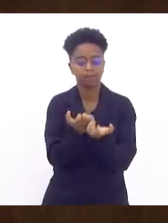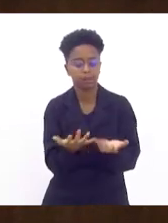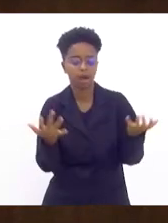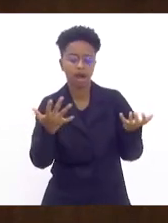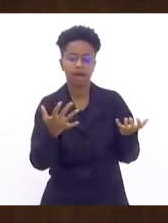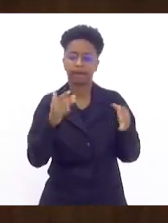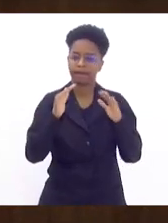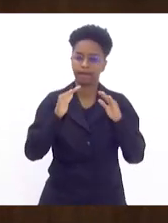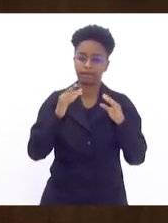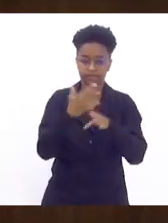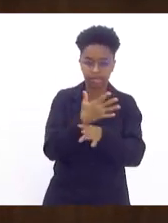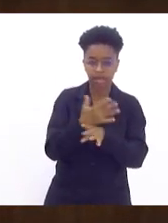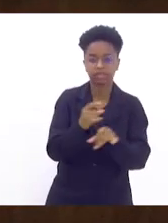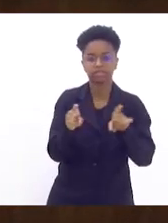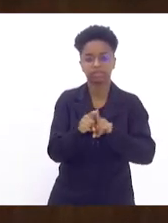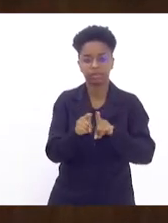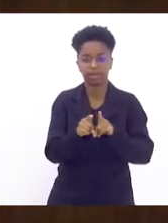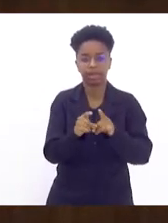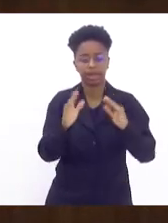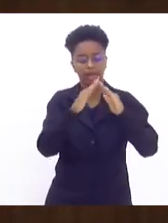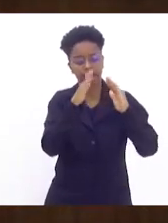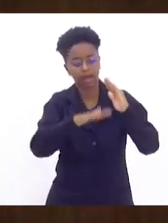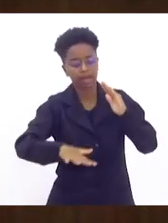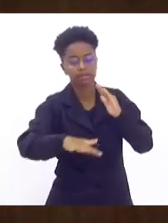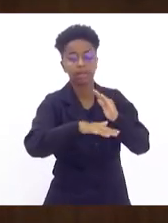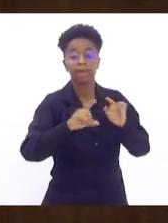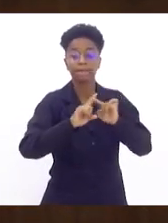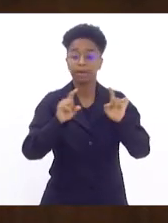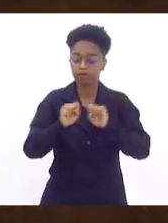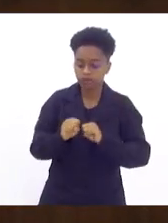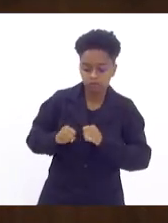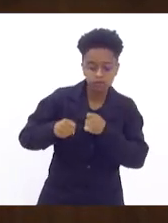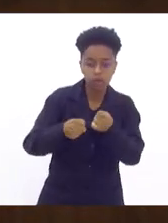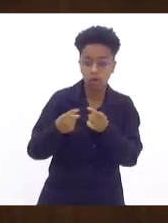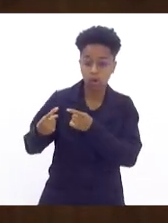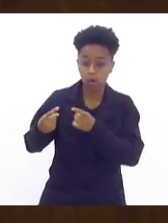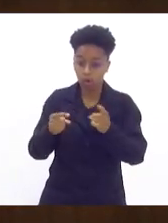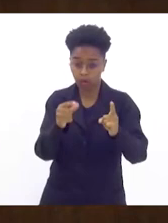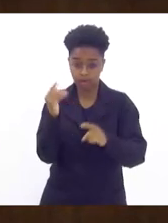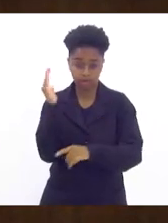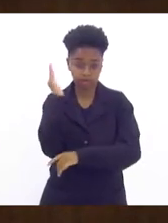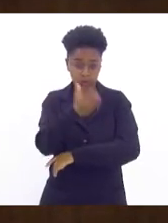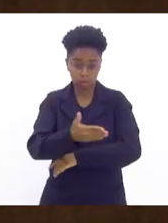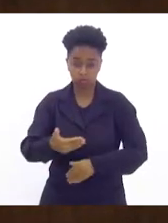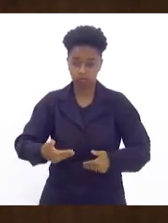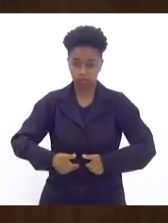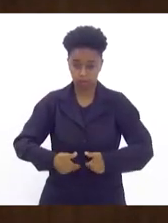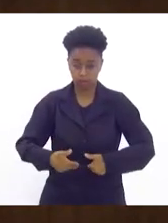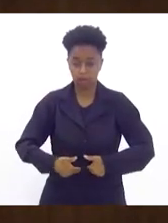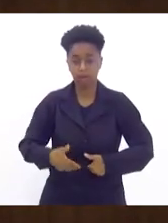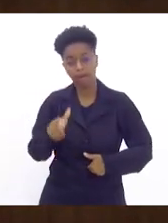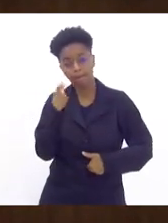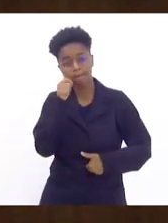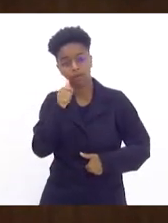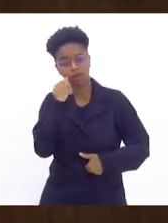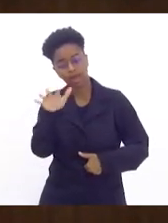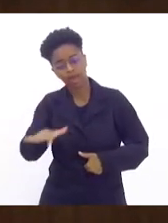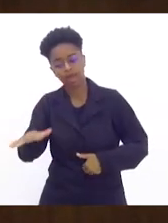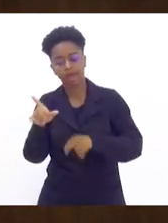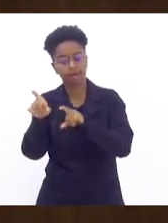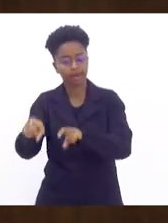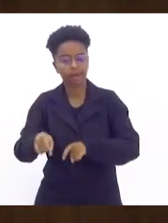enfim mas enfrentamento a fome é as mulheres do campo tem